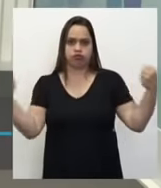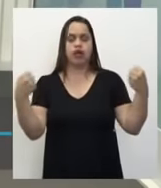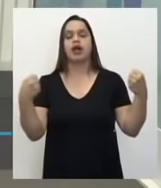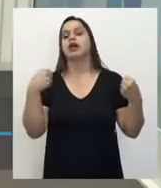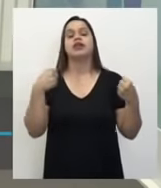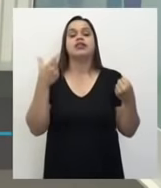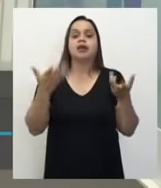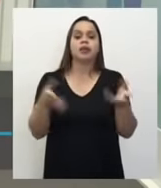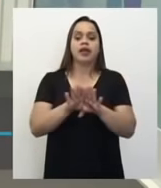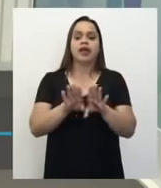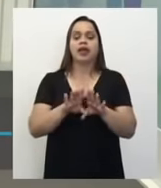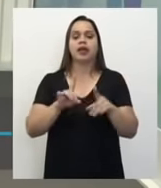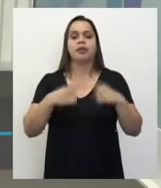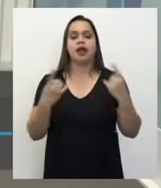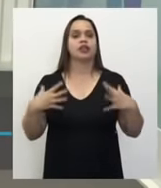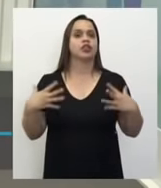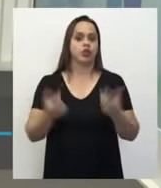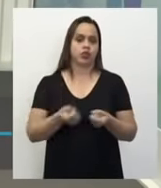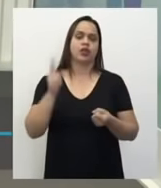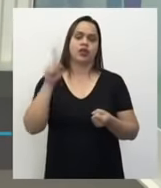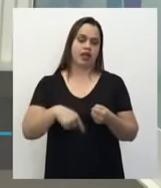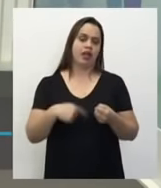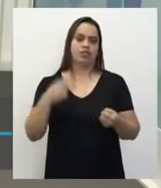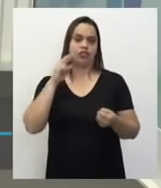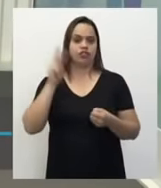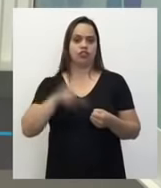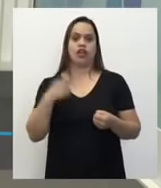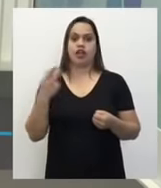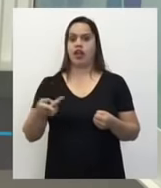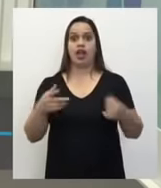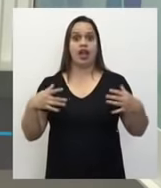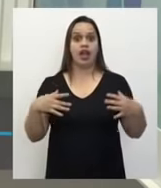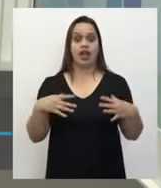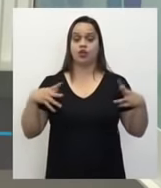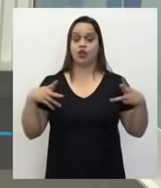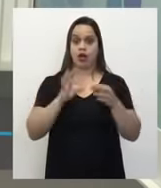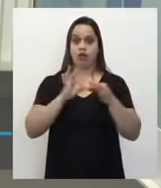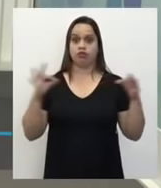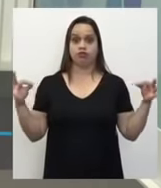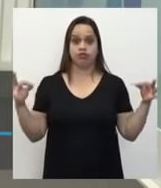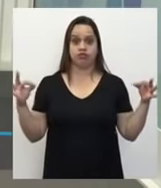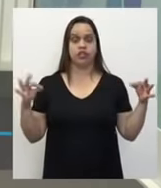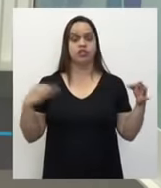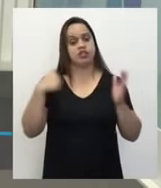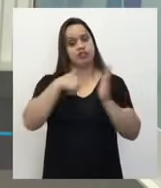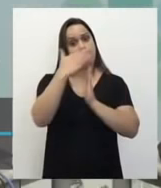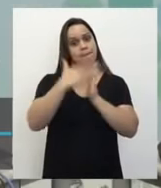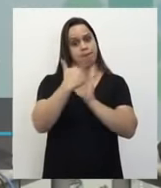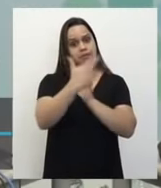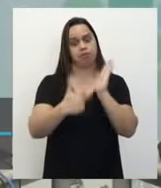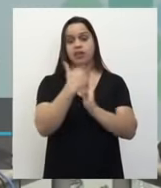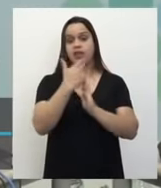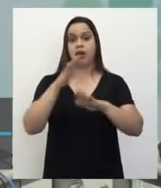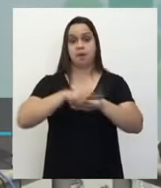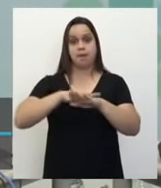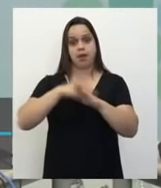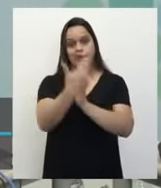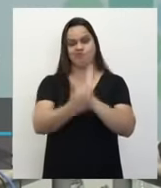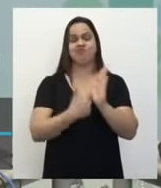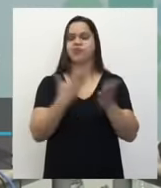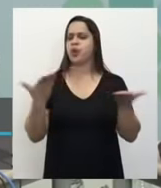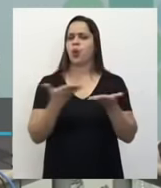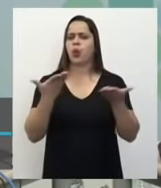que toda ela. É, uma cortina, só que é uma cortina inteiriça, e na verdade ali você vai pintar à mão o cenário, né? Hoje em